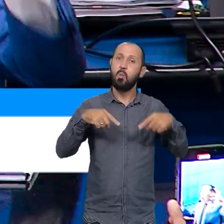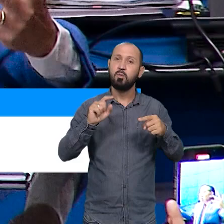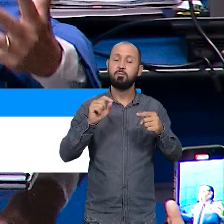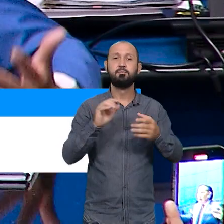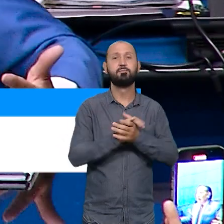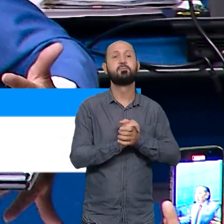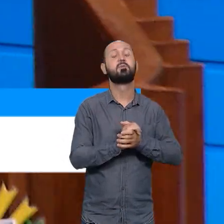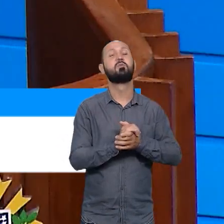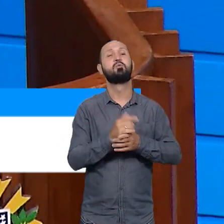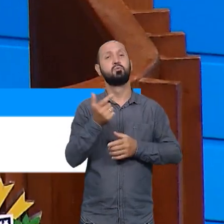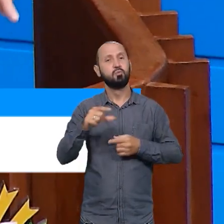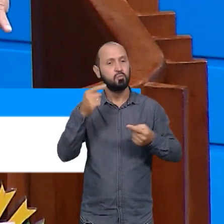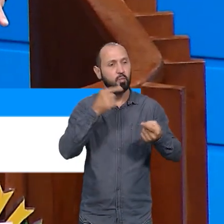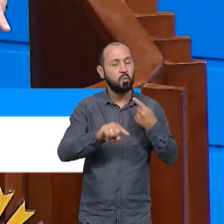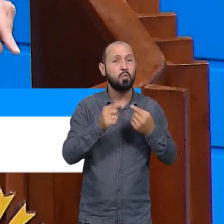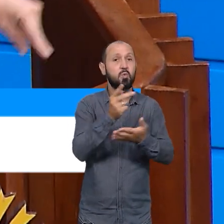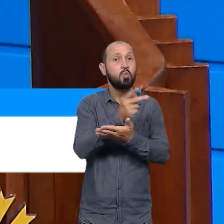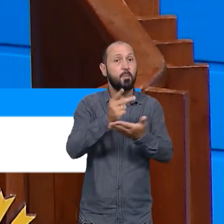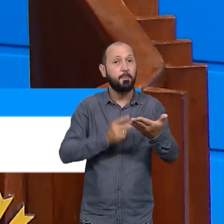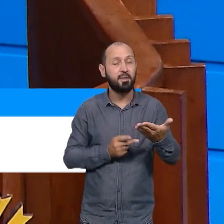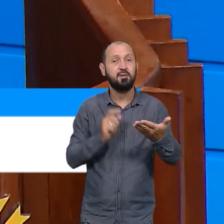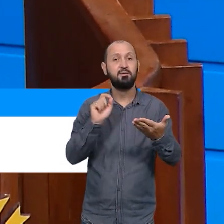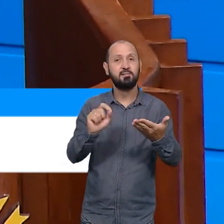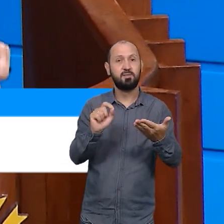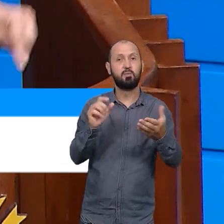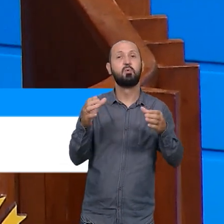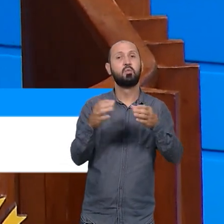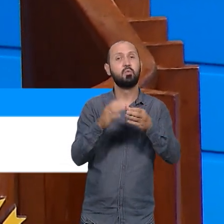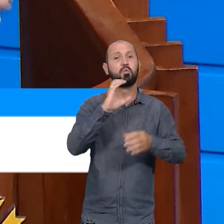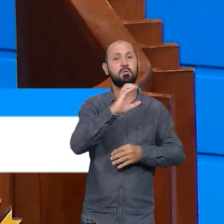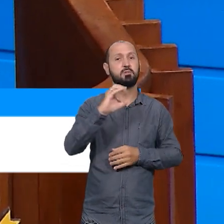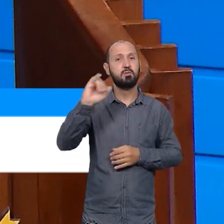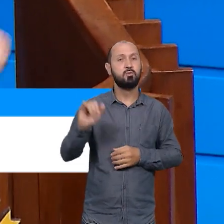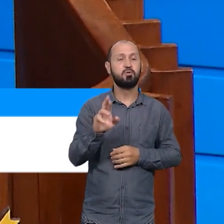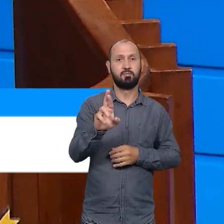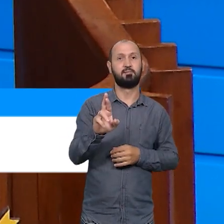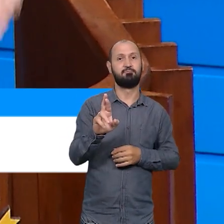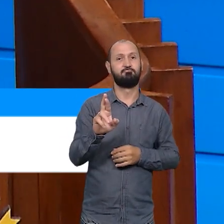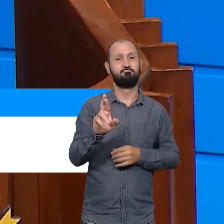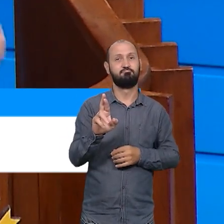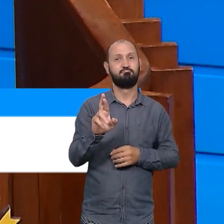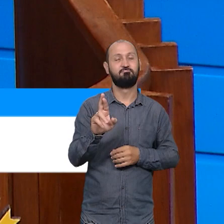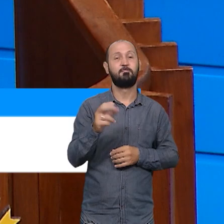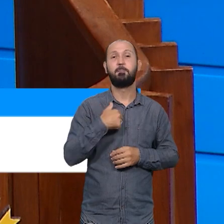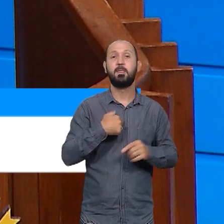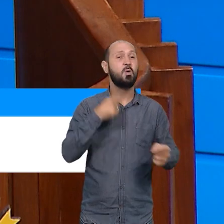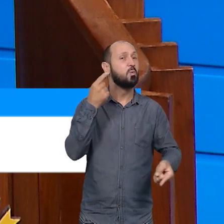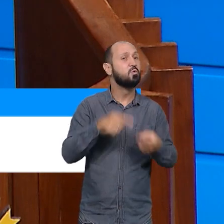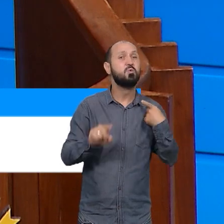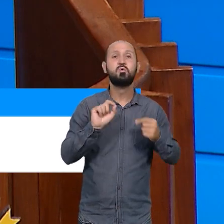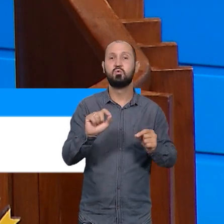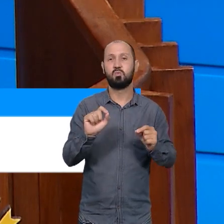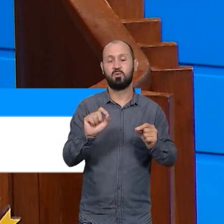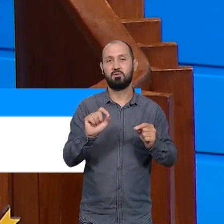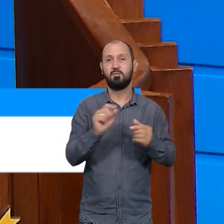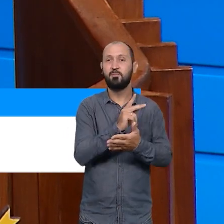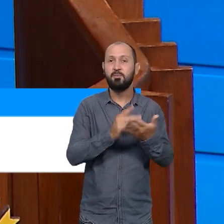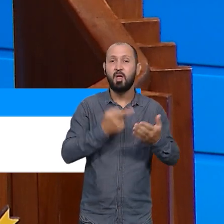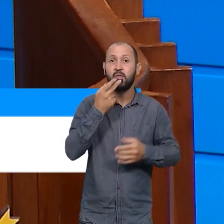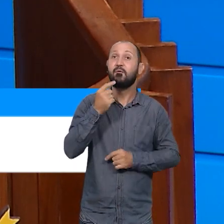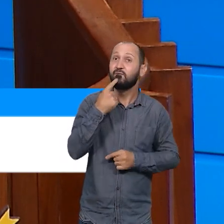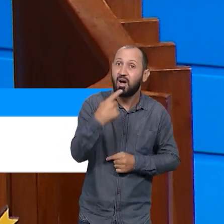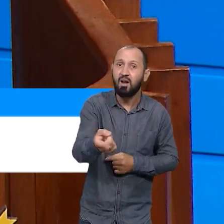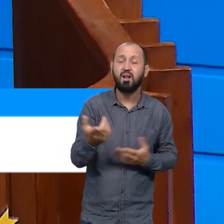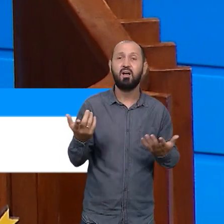Ao contrário. Discordo do parecer da Comissão de Constituição e Justiça. Eu discordo